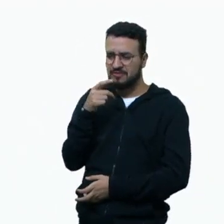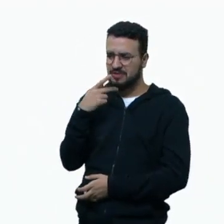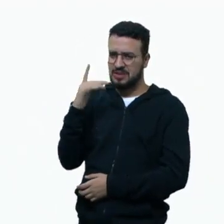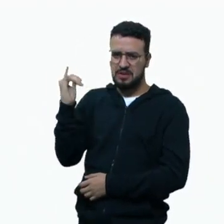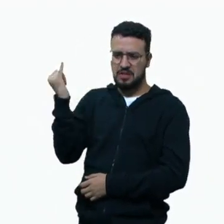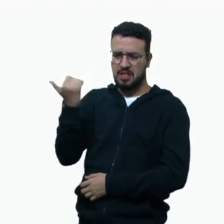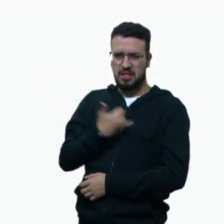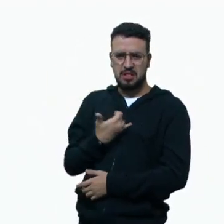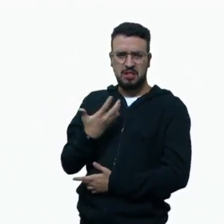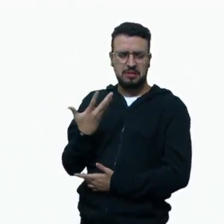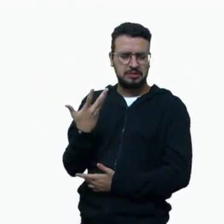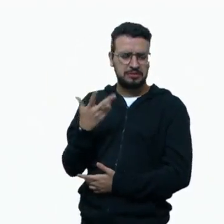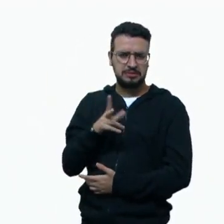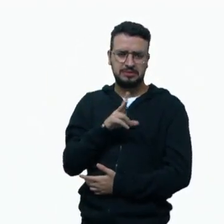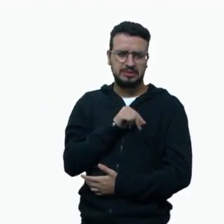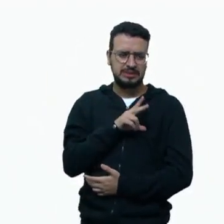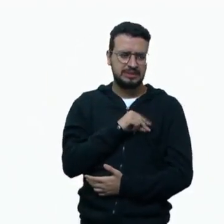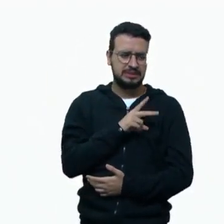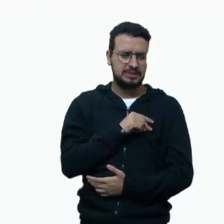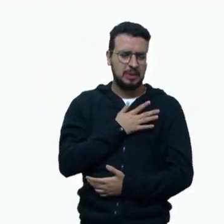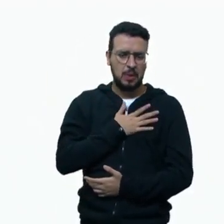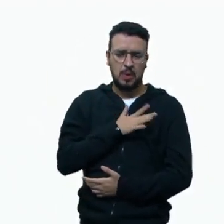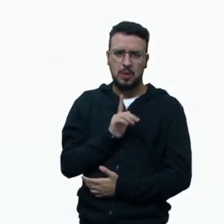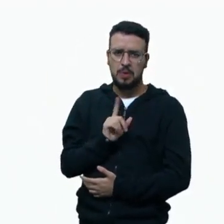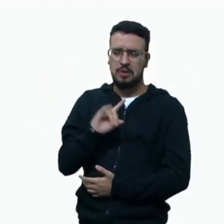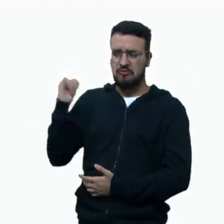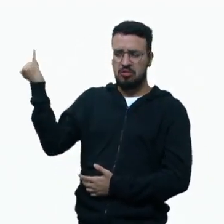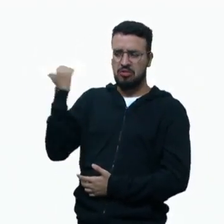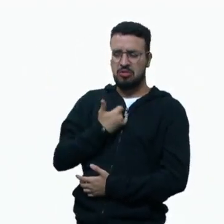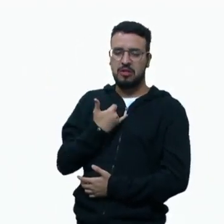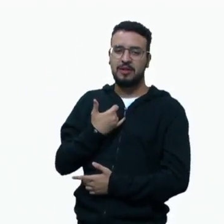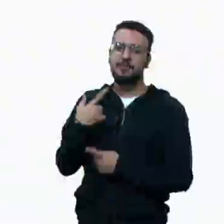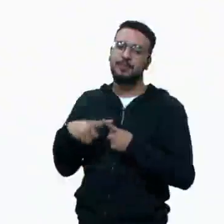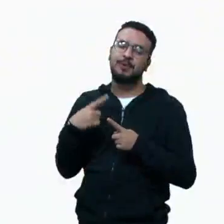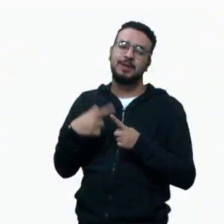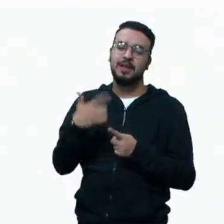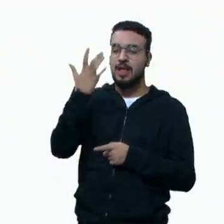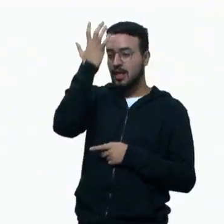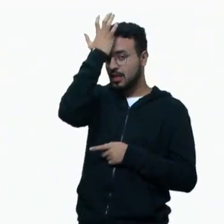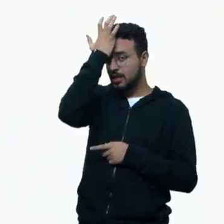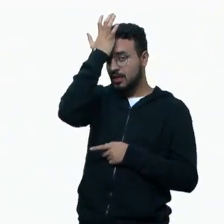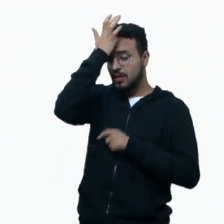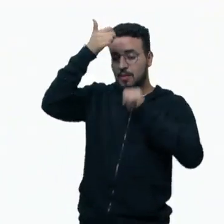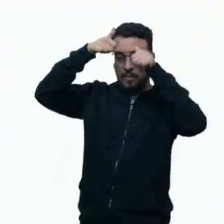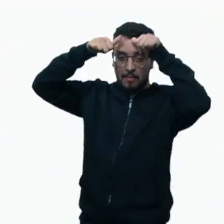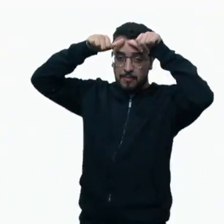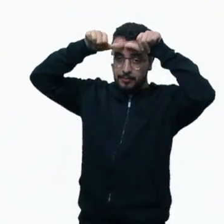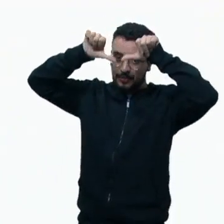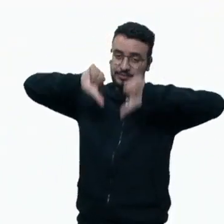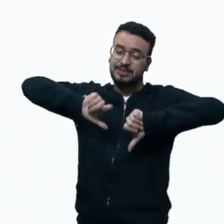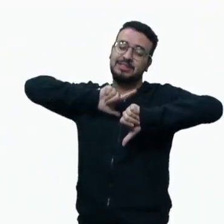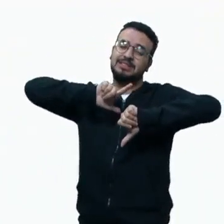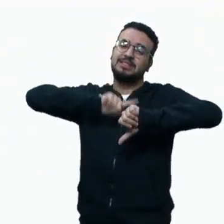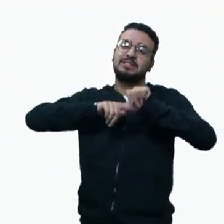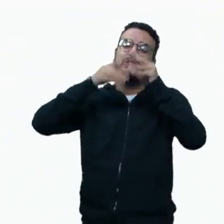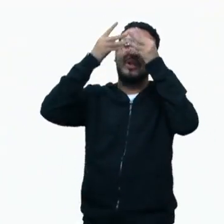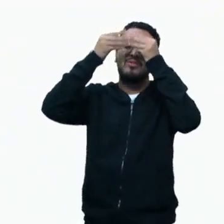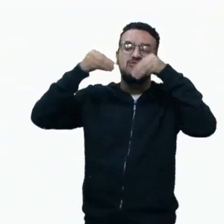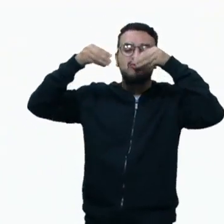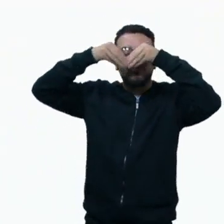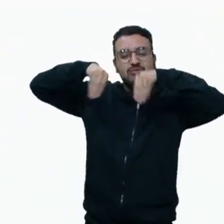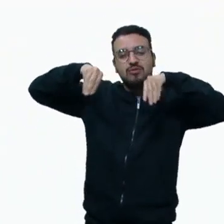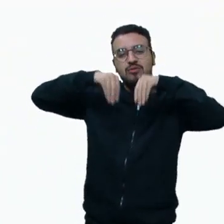mim na frente de todo mundo. Pois é, esse filtro já não funciona tão bem, tá? Por quê? Porque existe o desgaste no lobo